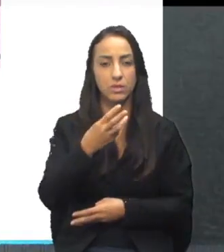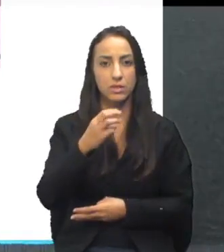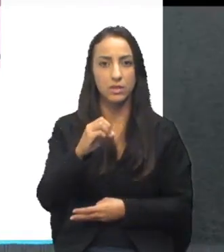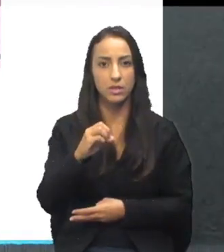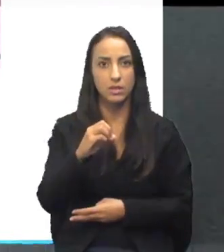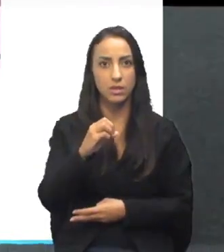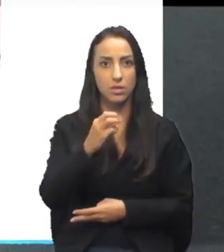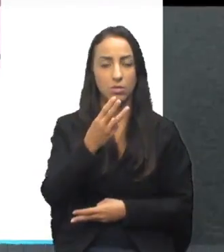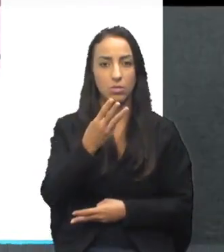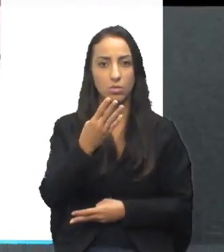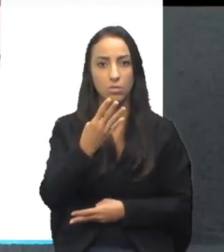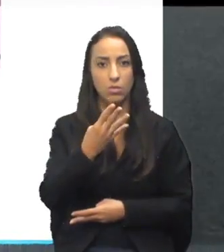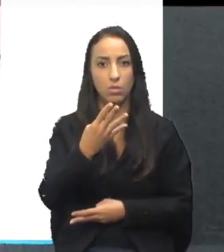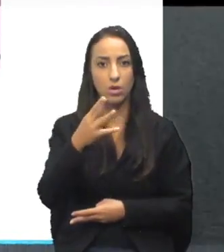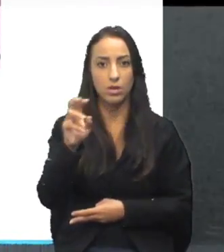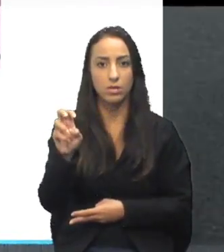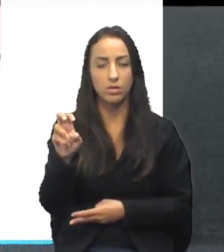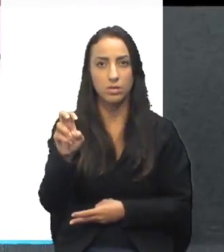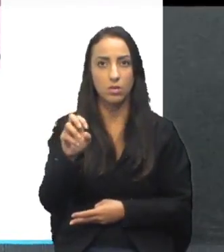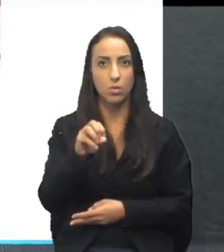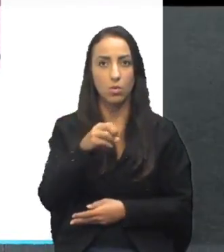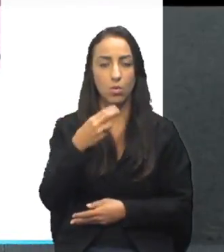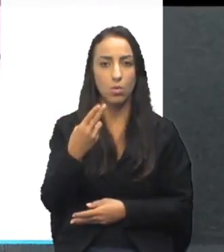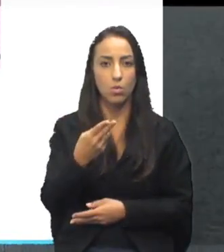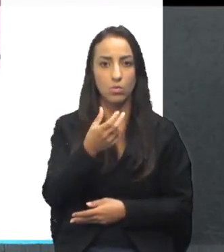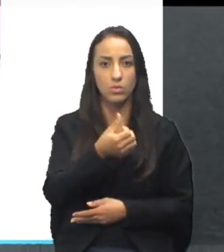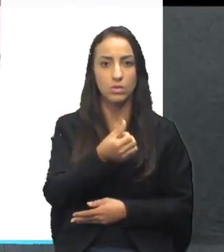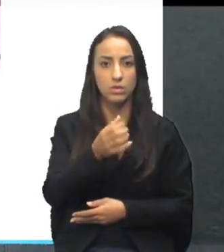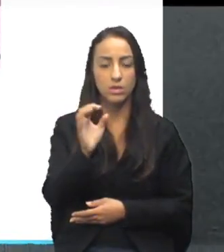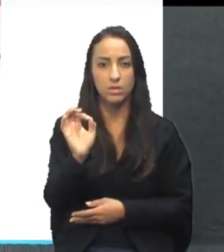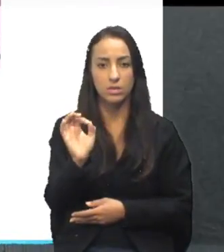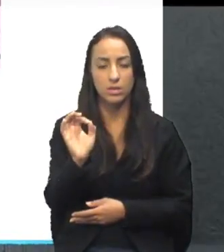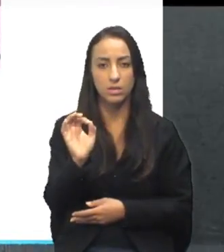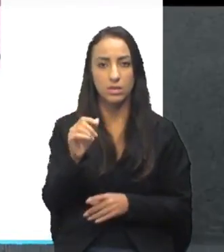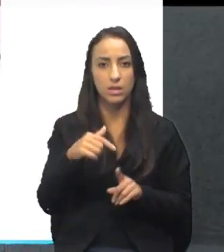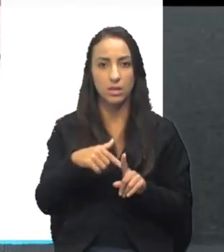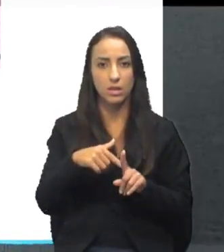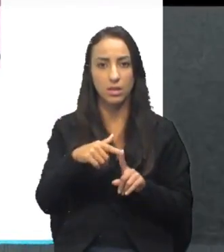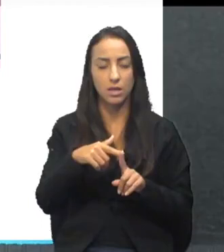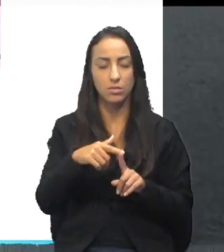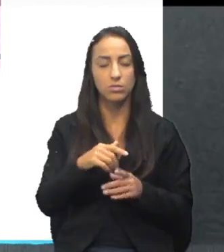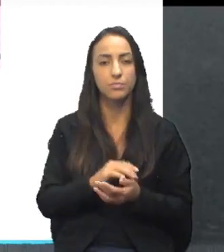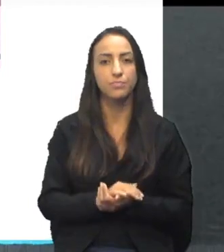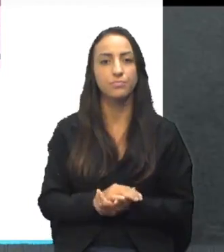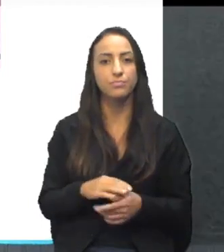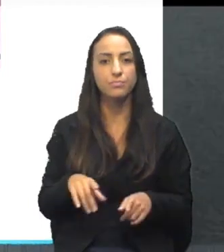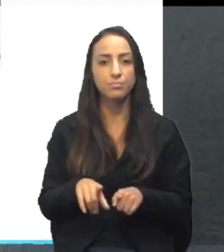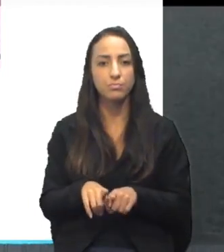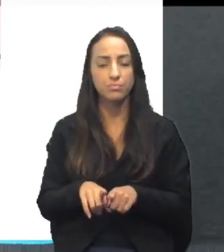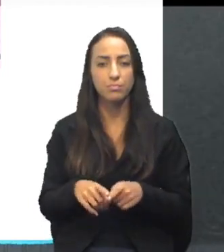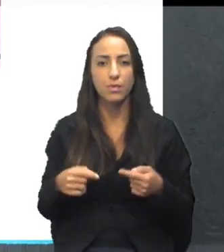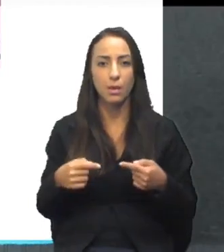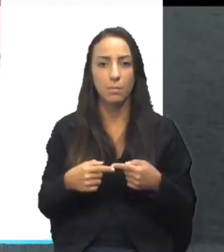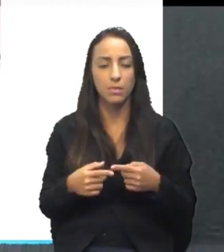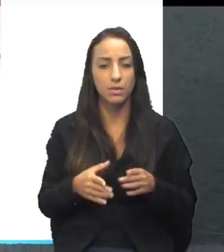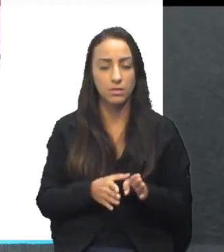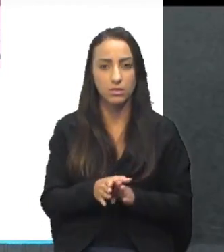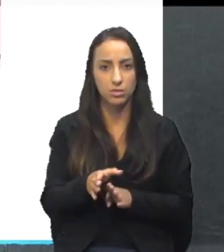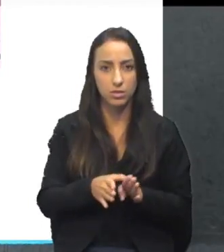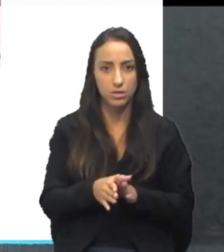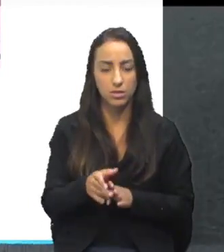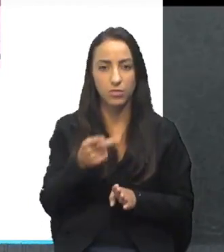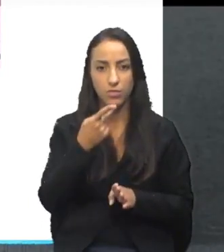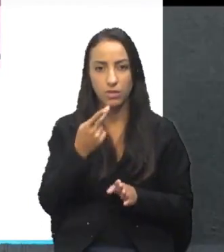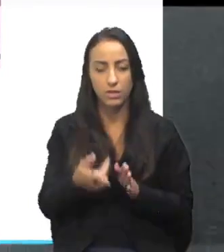que refere-se à posição Fowler e as indicações mencionadas anteriormente para